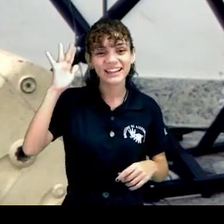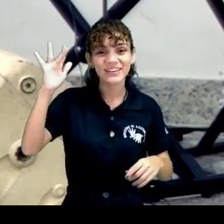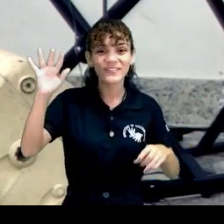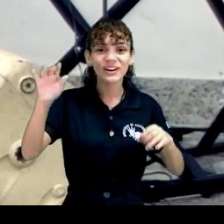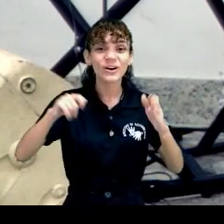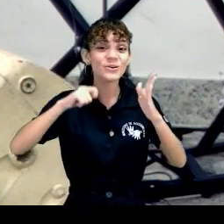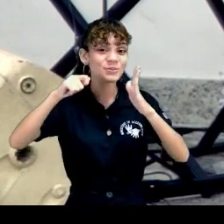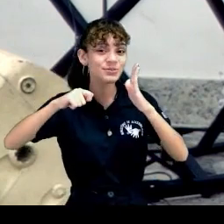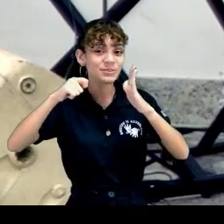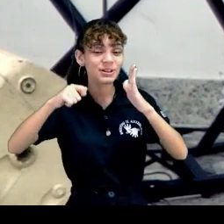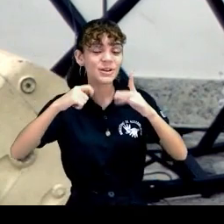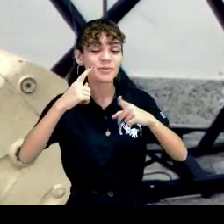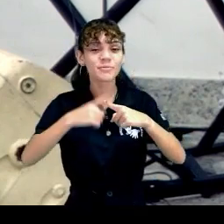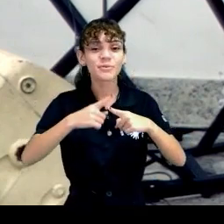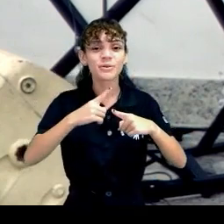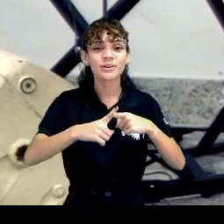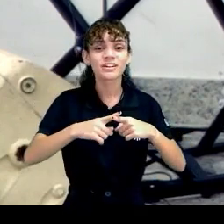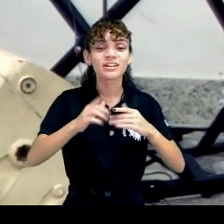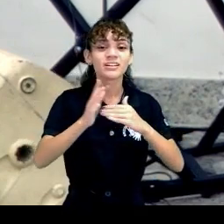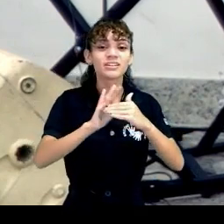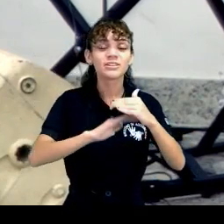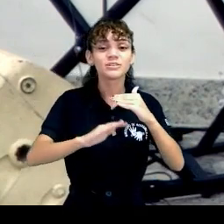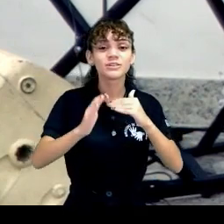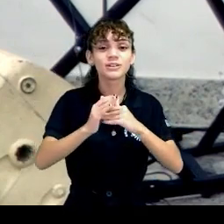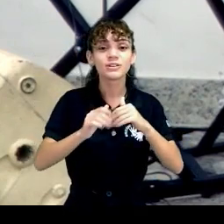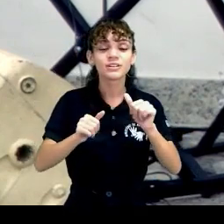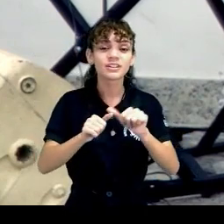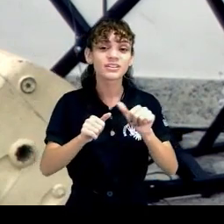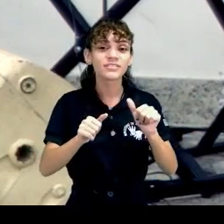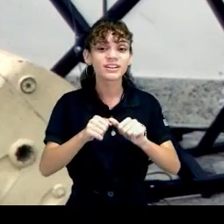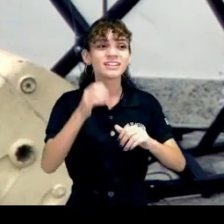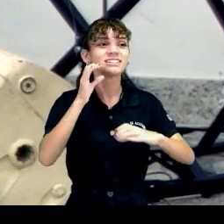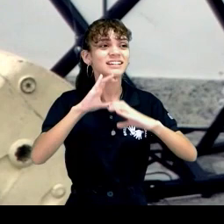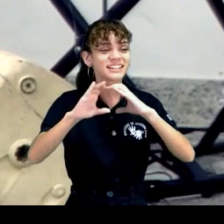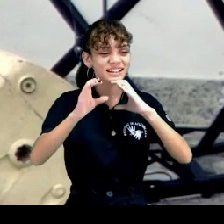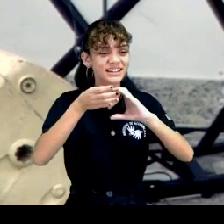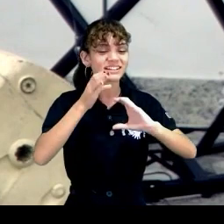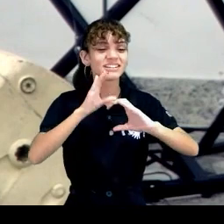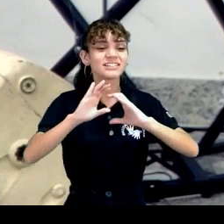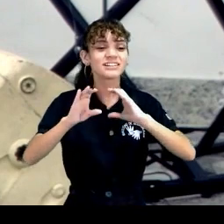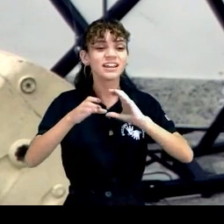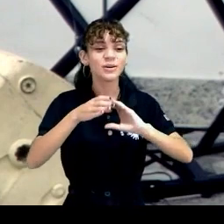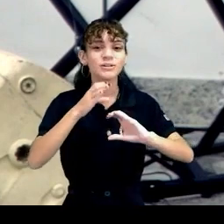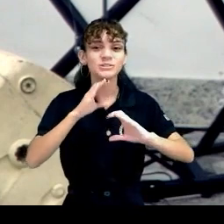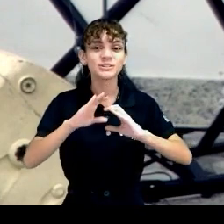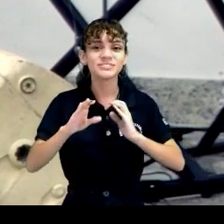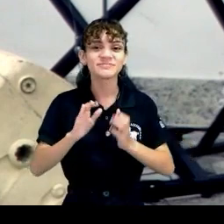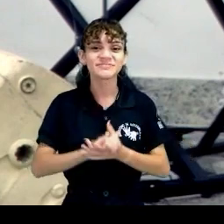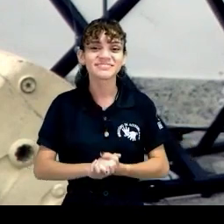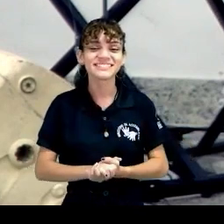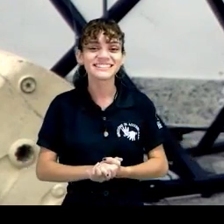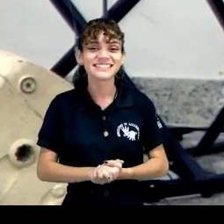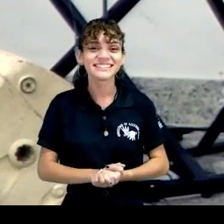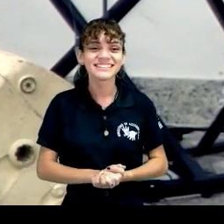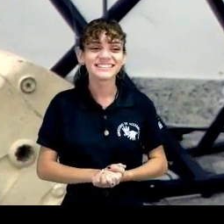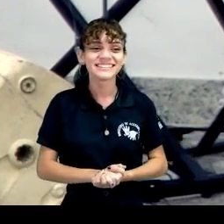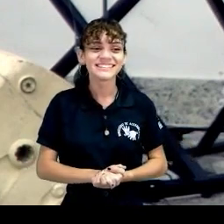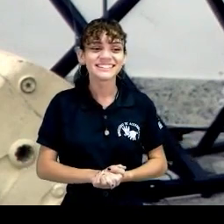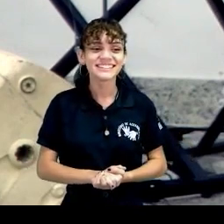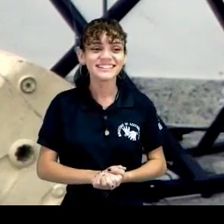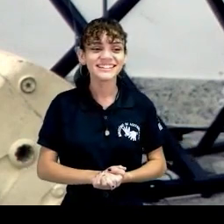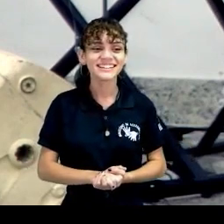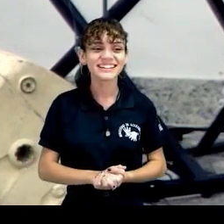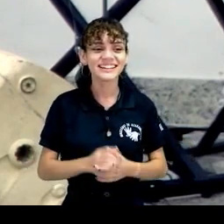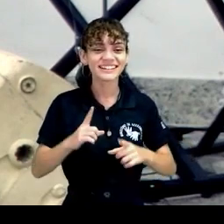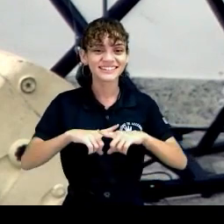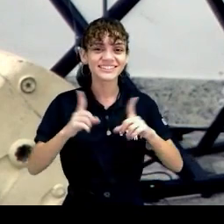com tudo que faz. Mas quando nosso coração está cheio de gratidão, a gente não canta, a gente não louva em voz baixa. A gente faz